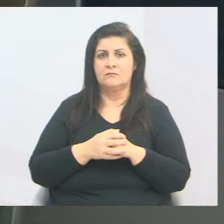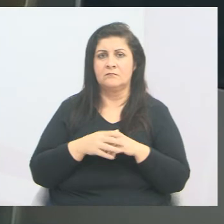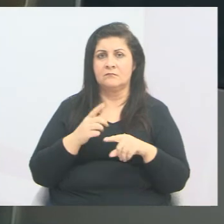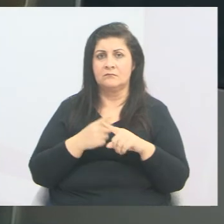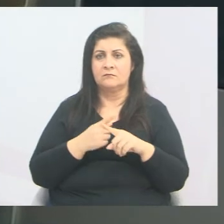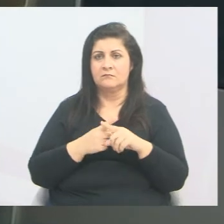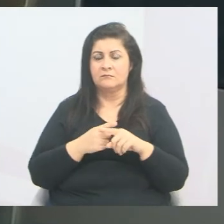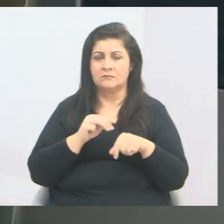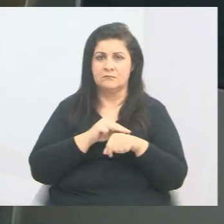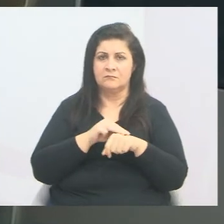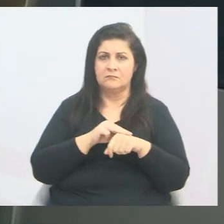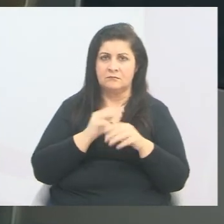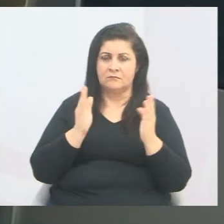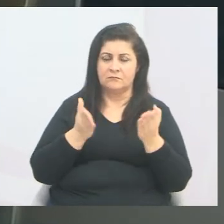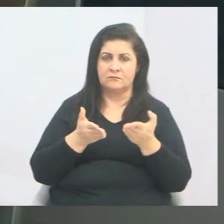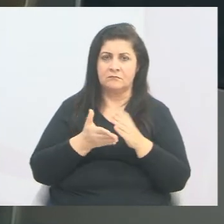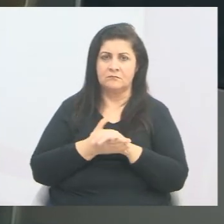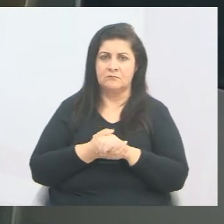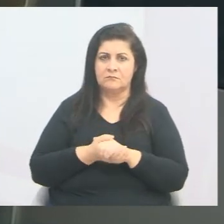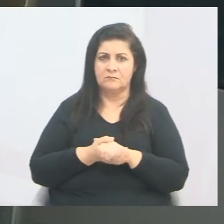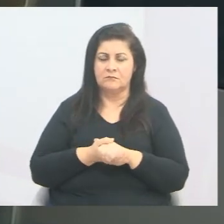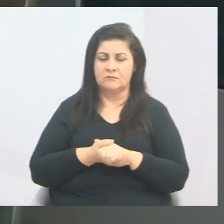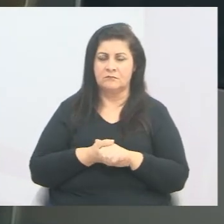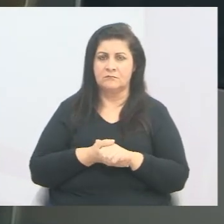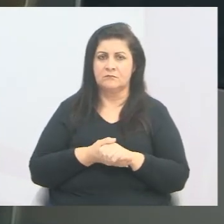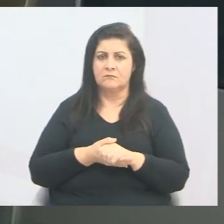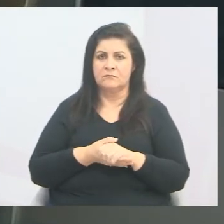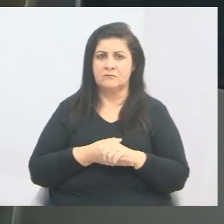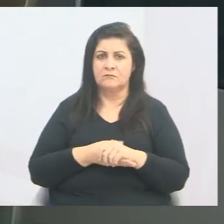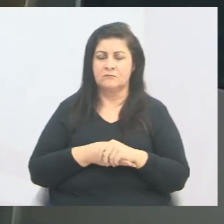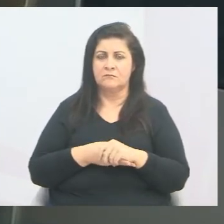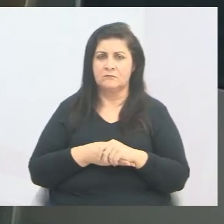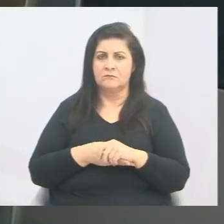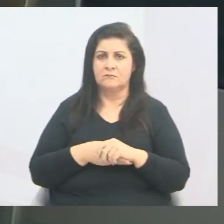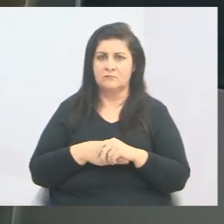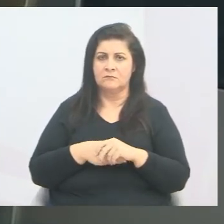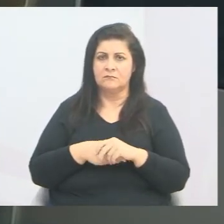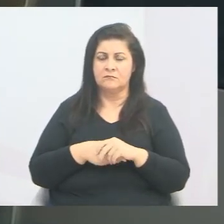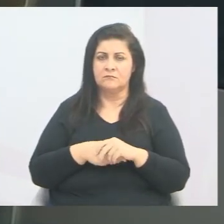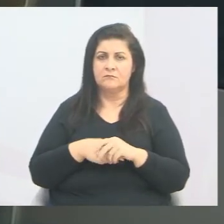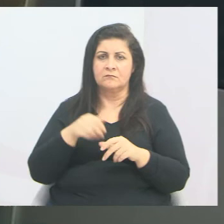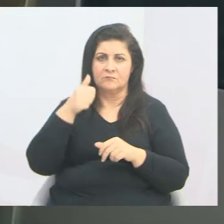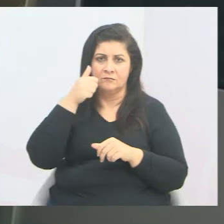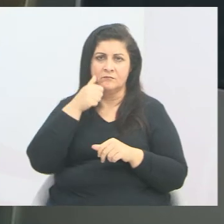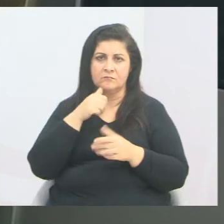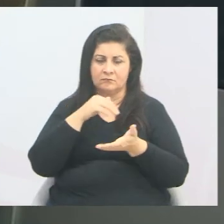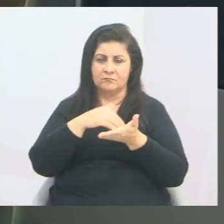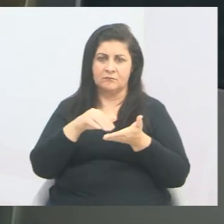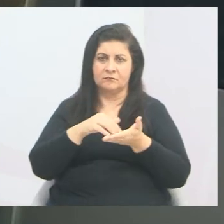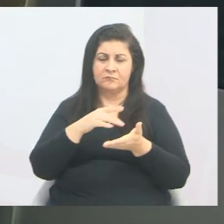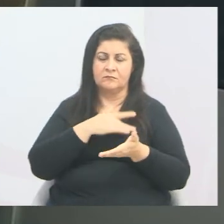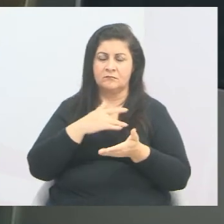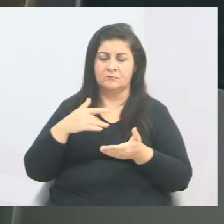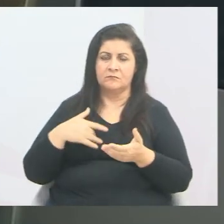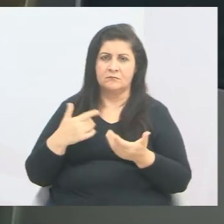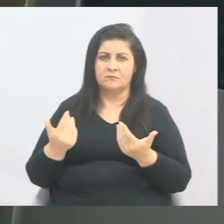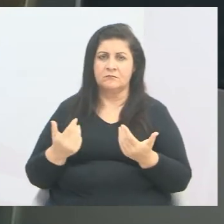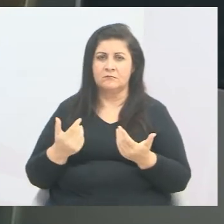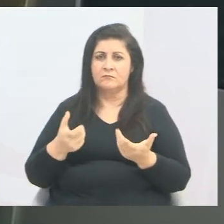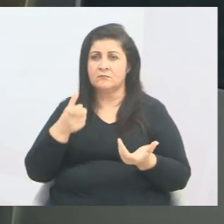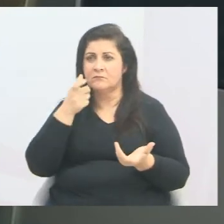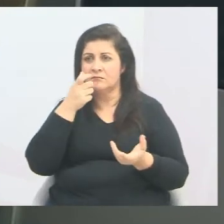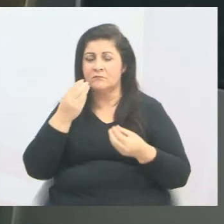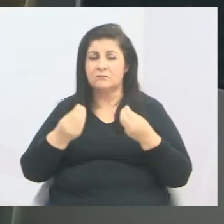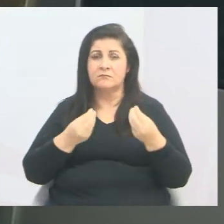eu discuti hoje, conversei hoje com a Águida, com a Marília, para a gente poder definir,